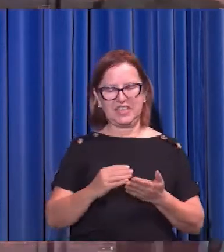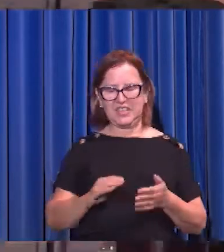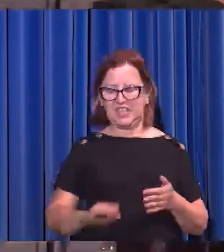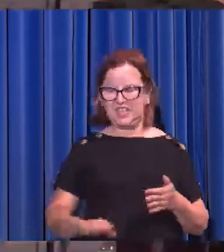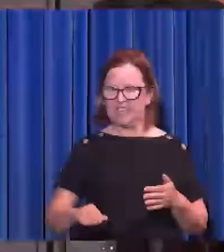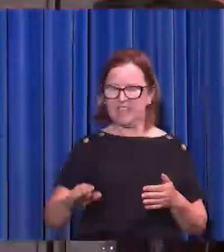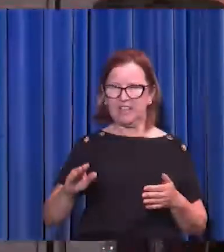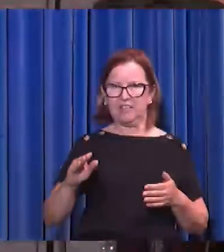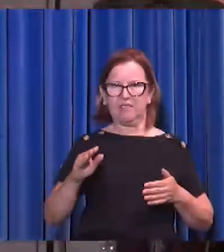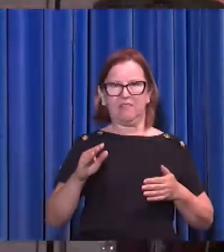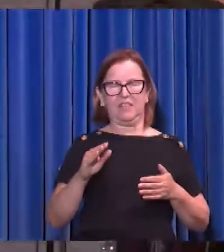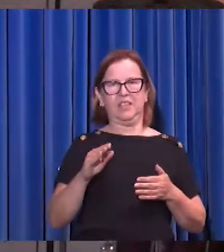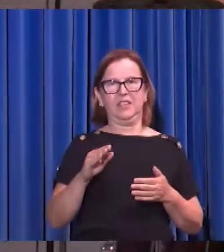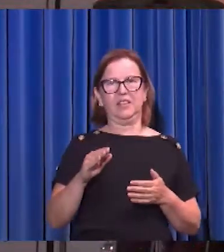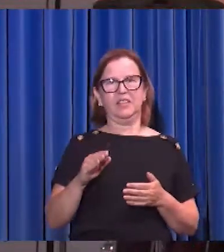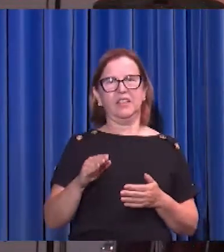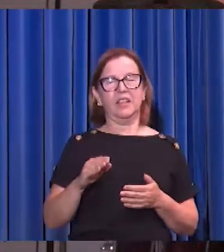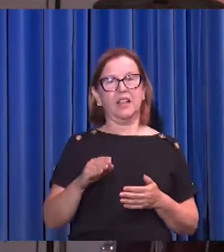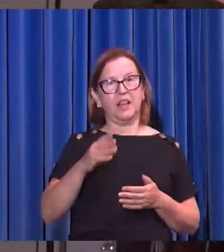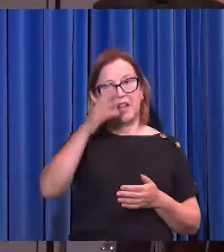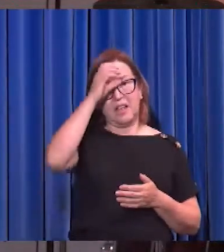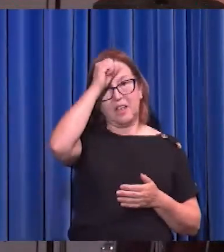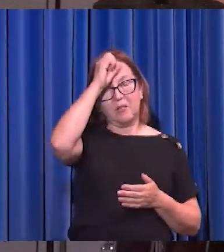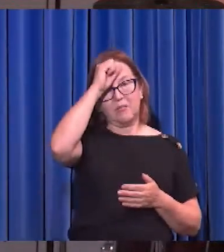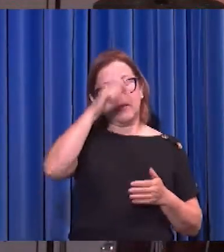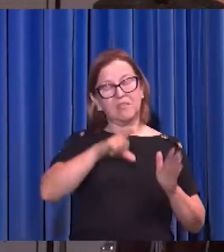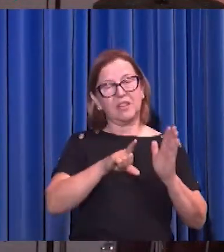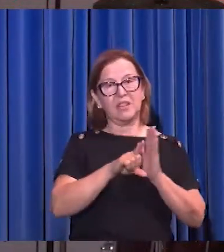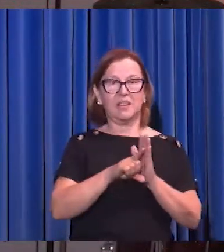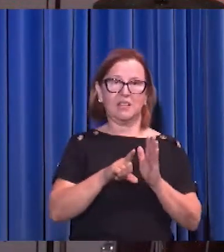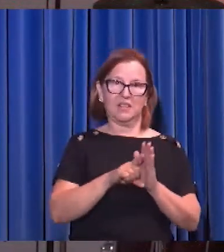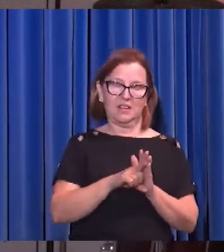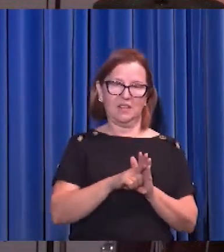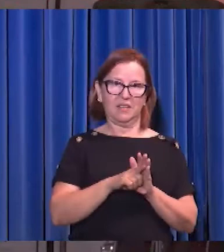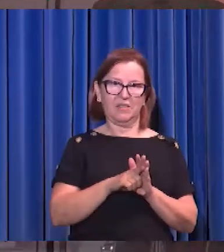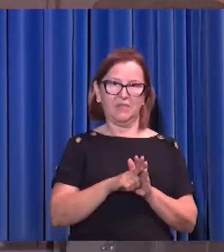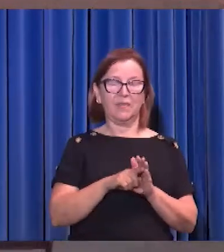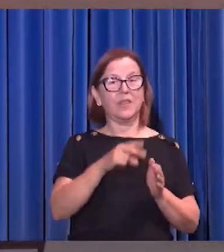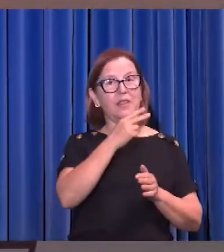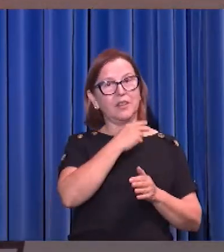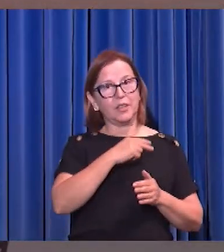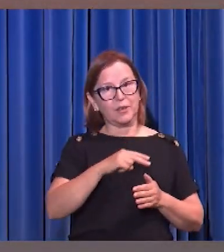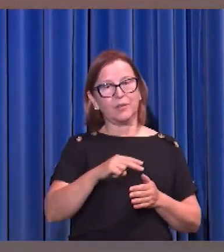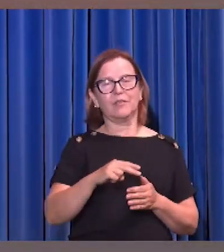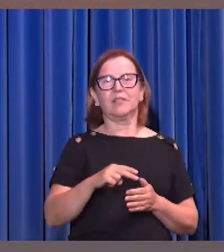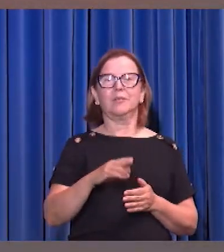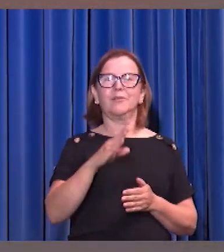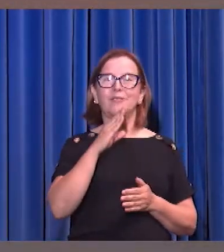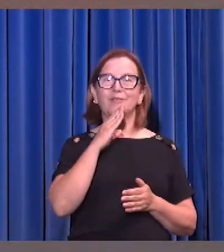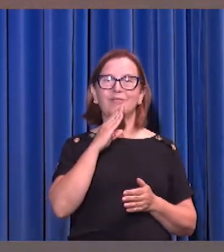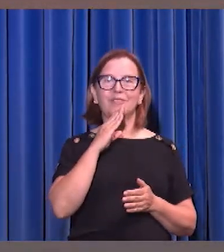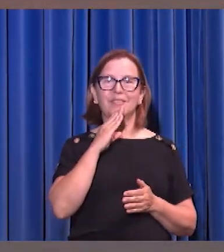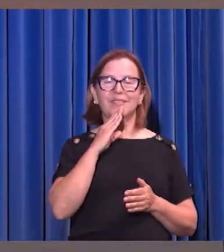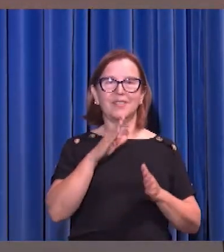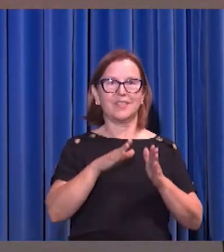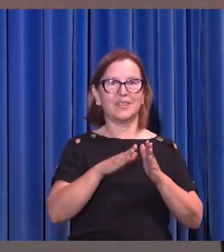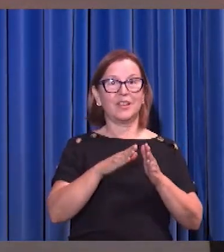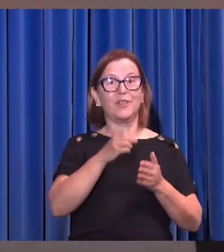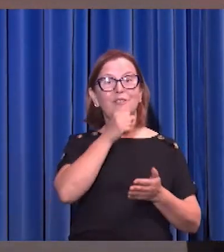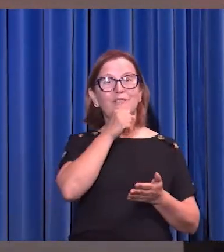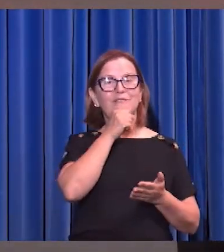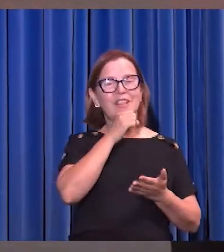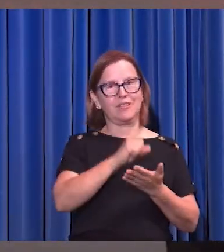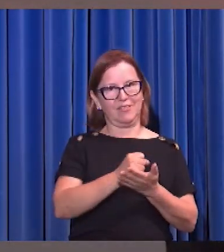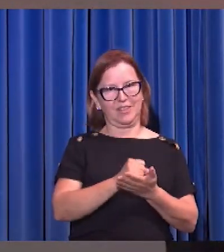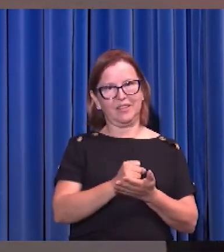Jesus sabe de todas as coisas. E ele sabia que Nicodemos também conhecia essa história, que estava lá no Velho Testamento, lá